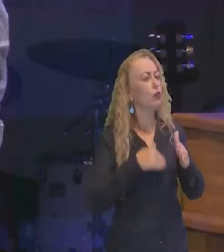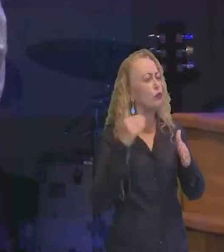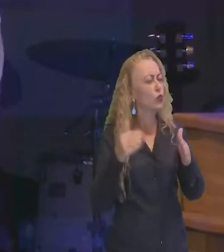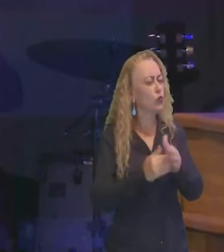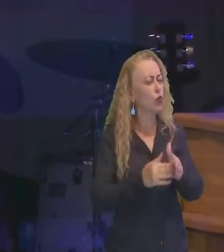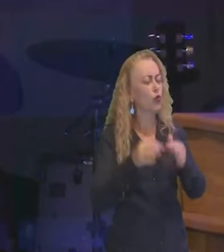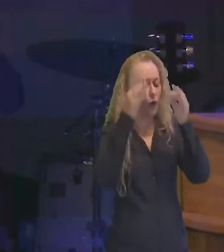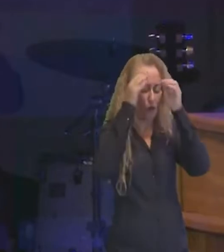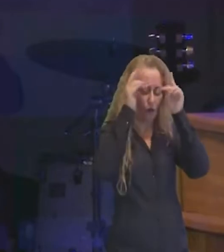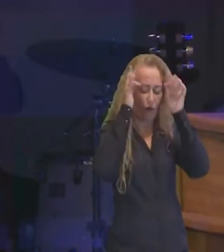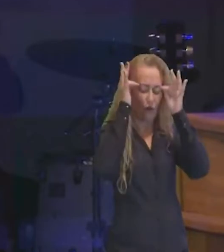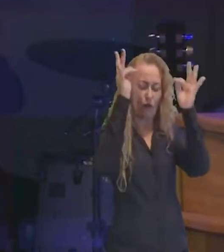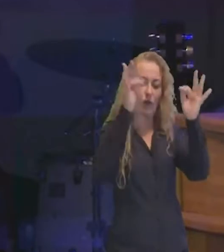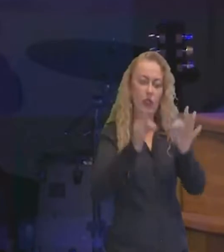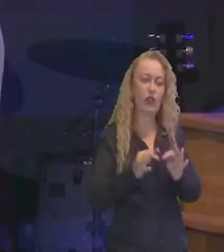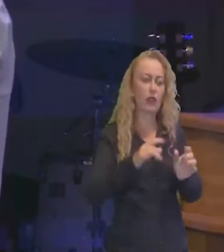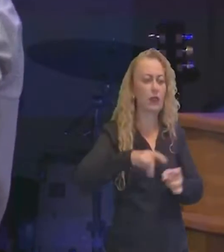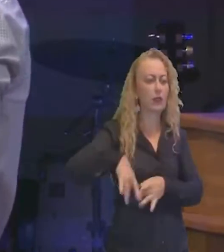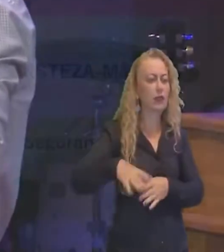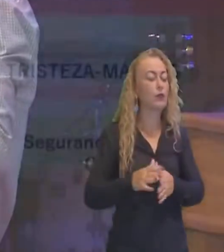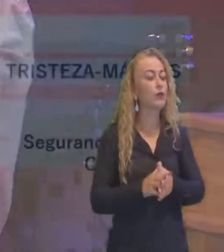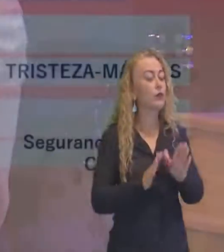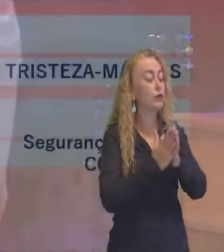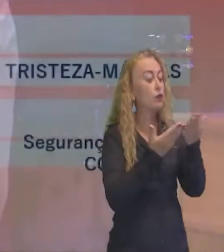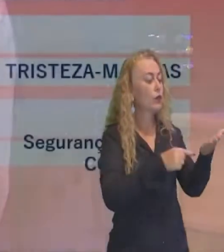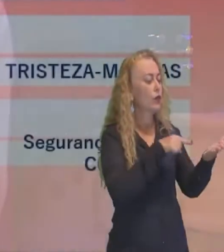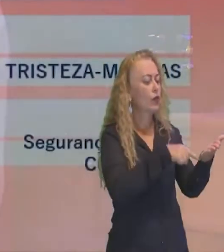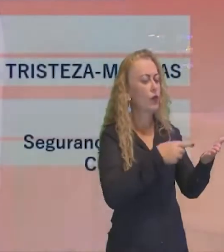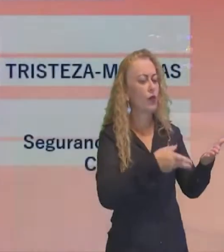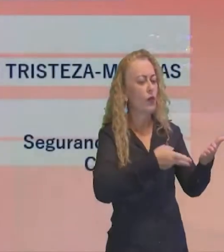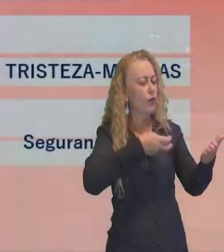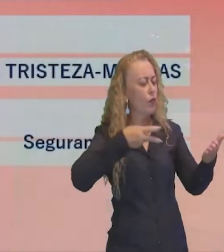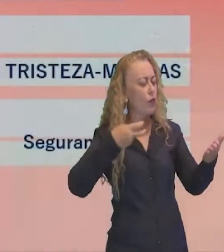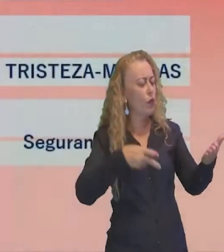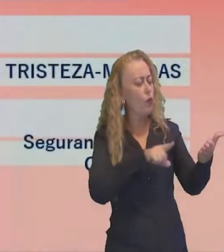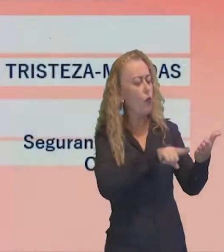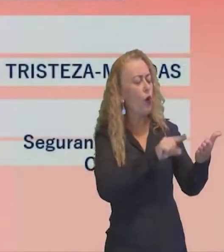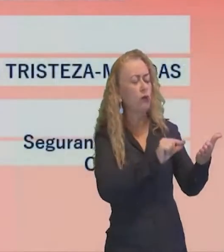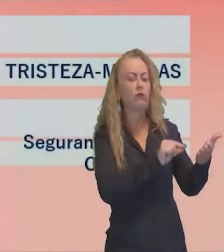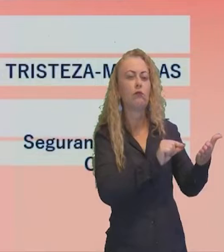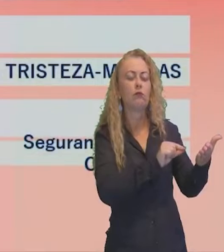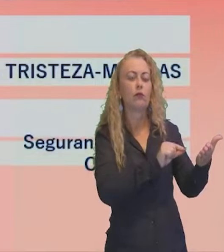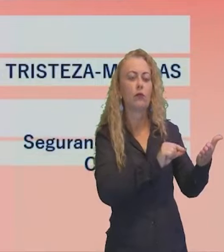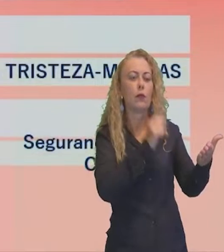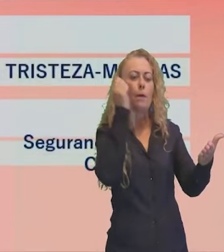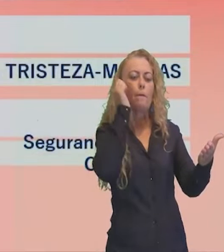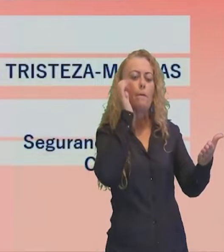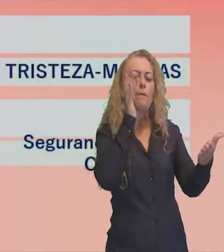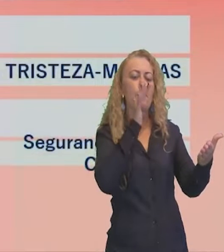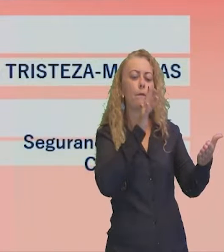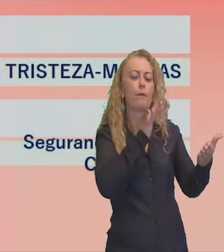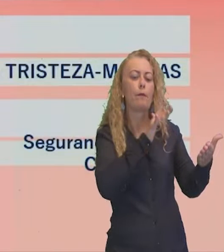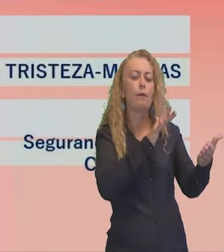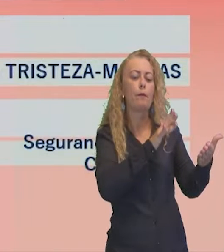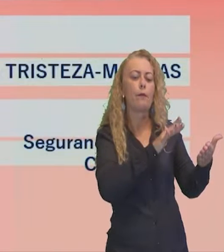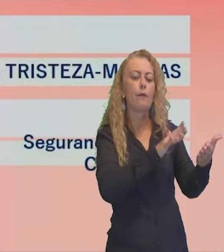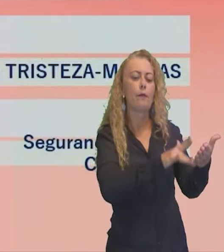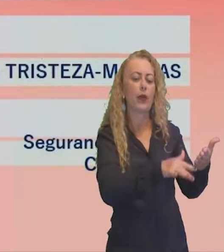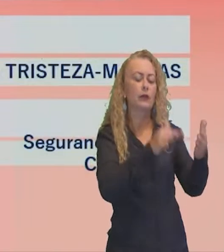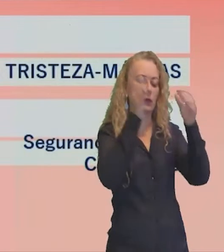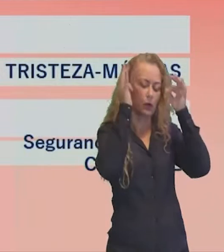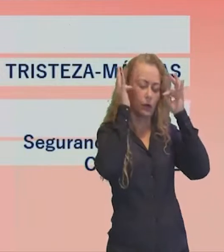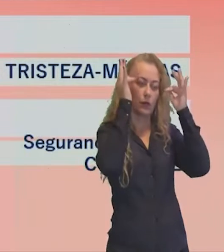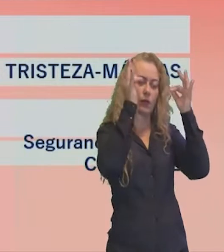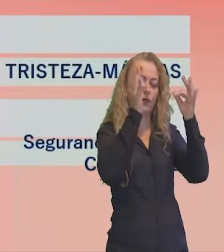de infidelidade, porque a palavra de Deus, o Senhor Jesus nos mostra a bênção da fidelidade,